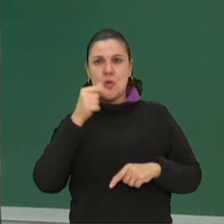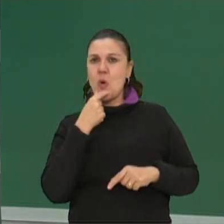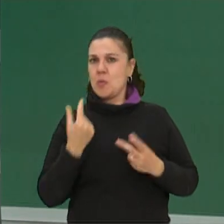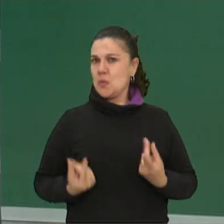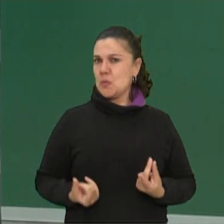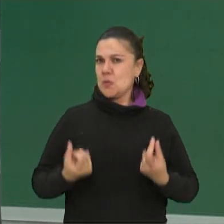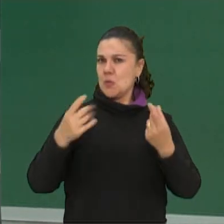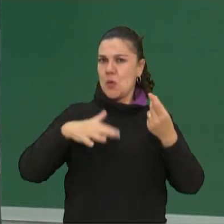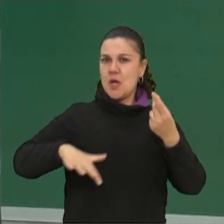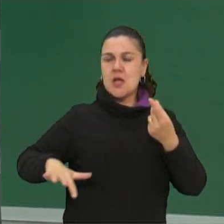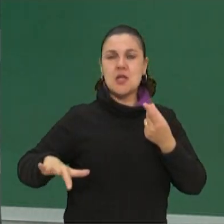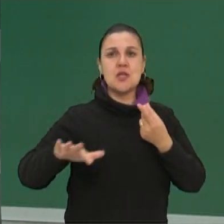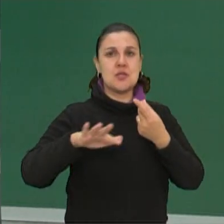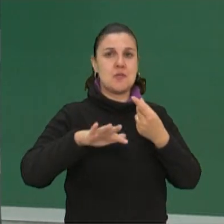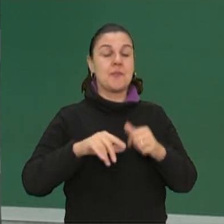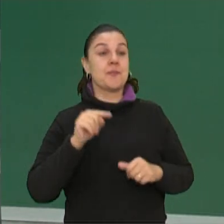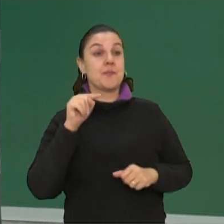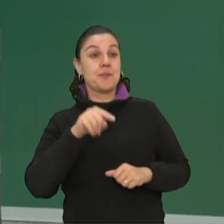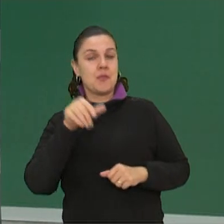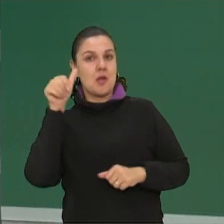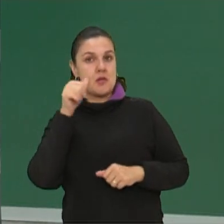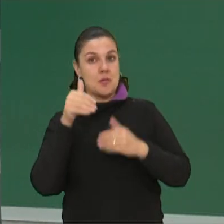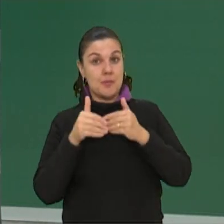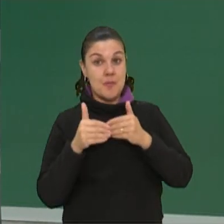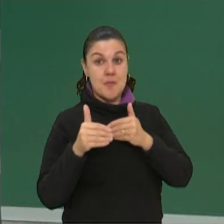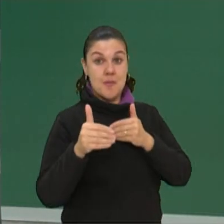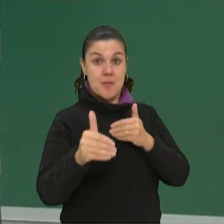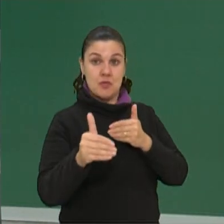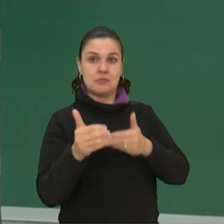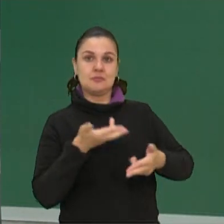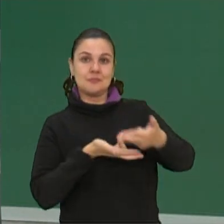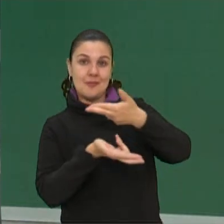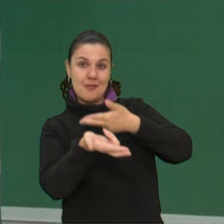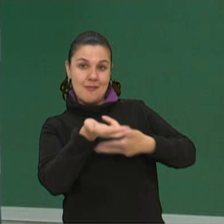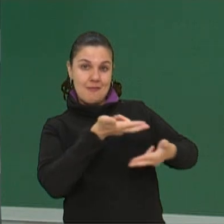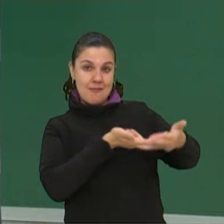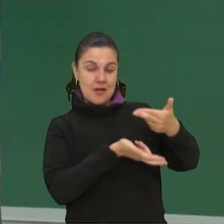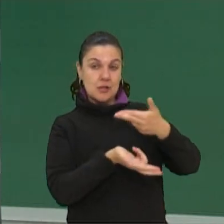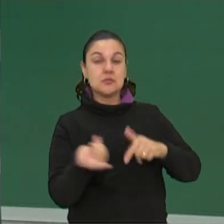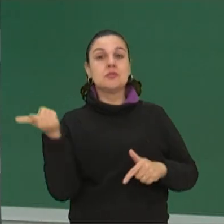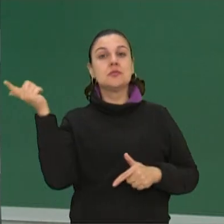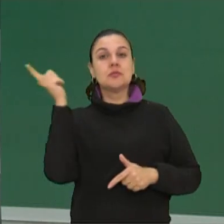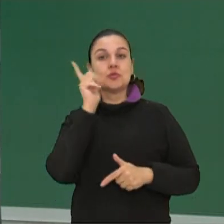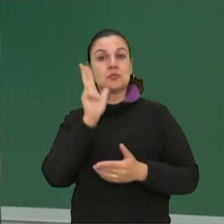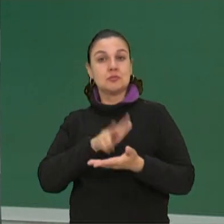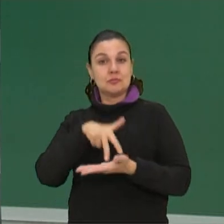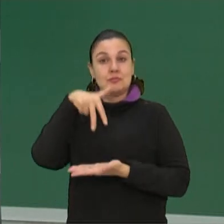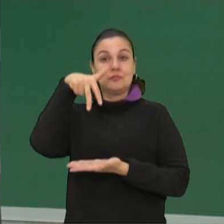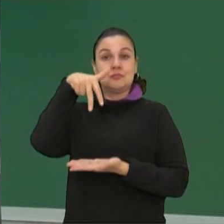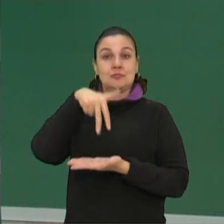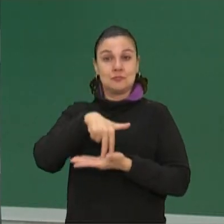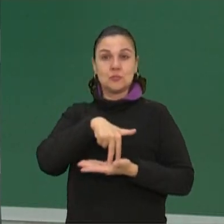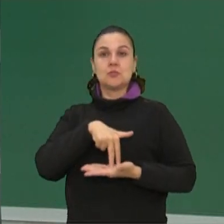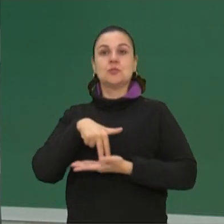desse distrito diamantino. E ela, a partir desse relacionamento, conseguiu se inserir